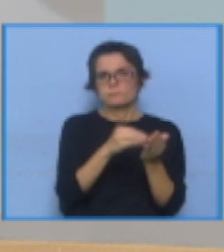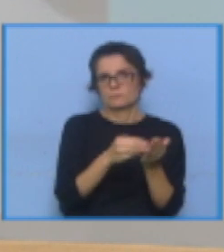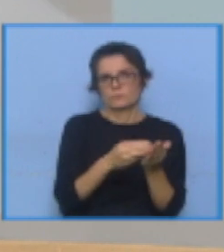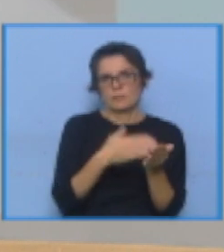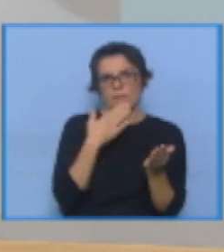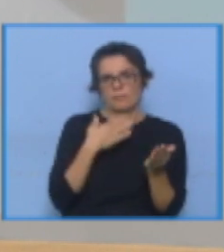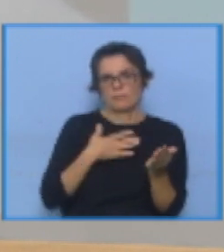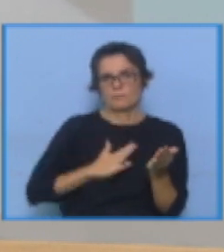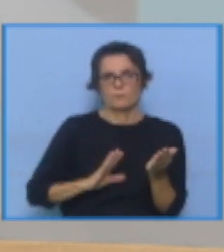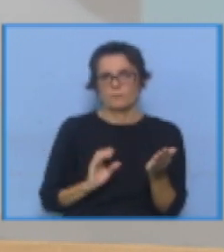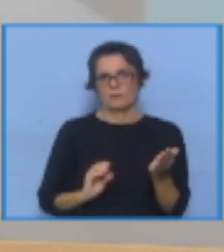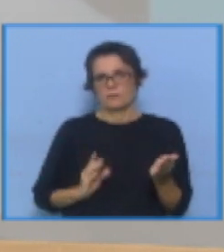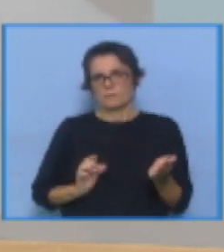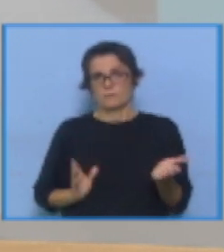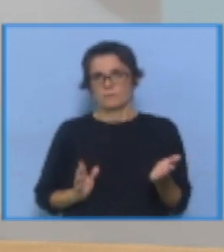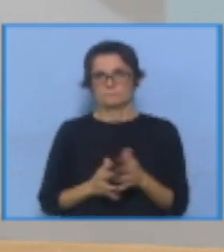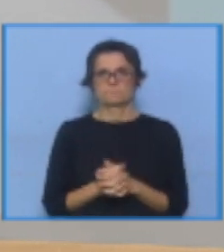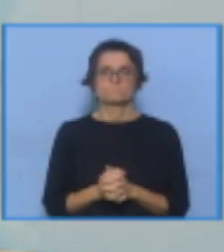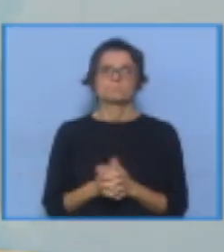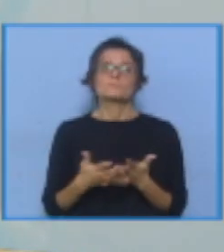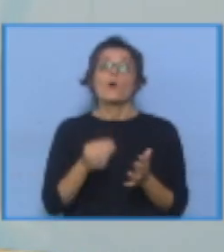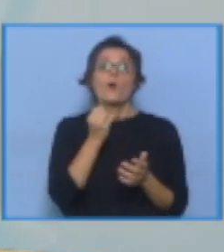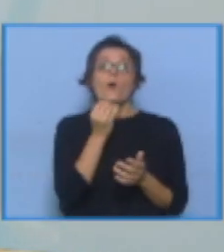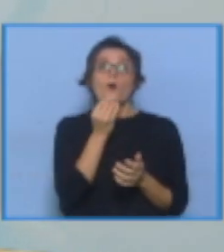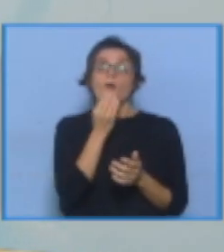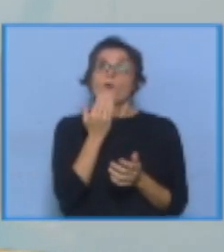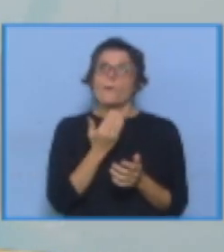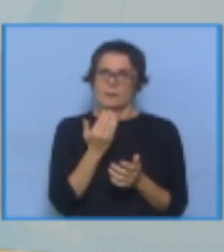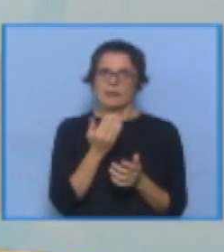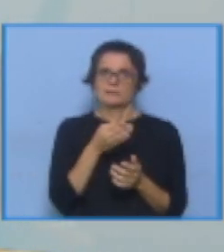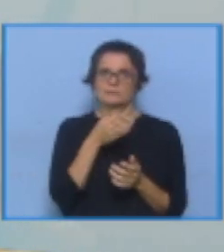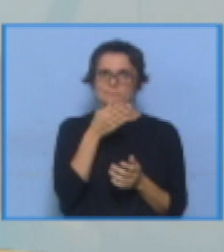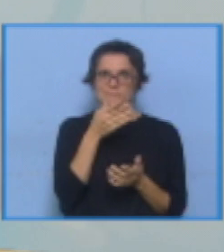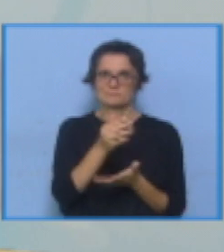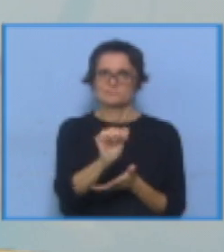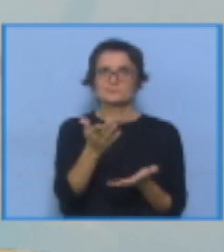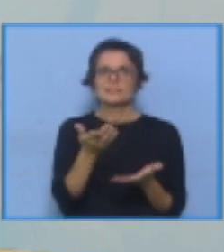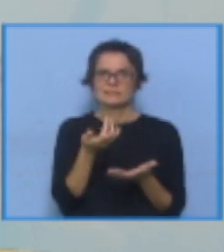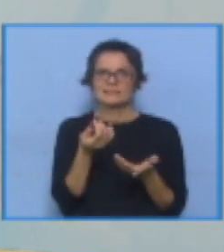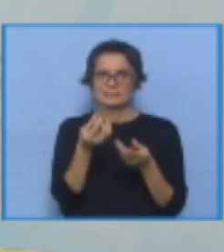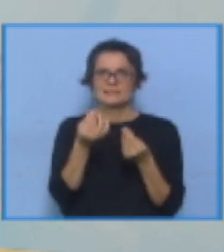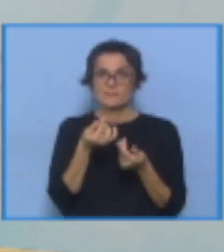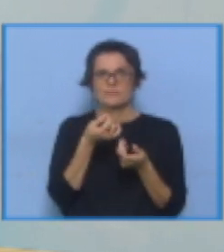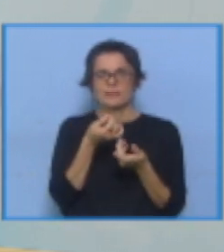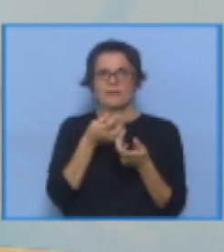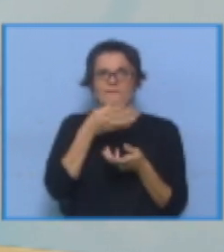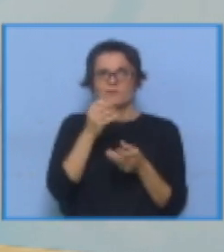Muito bem, Pedro Vaz Prato, muito obrigado por nos ter trazido aqui o essencial para despertar o apetite, ao fim e ao